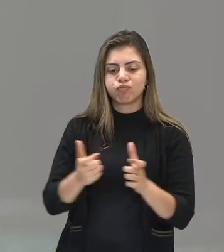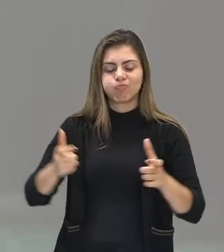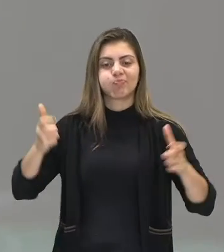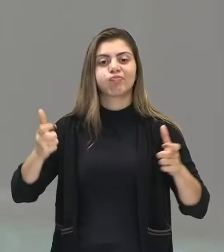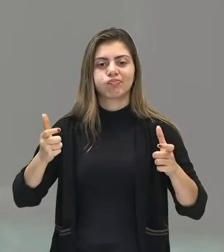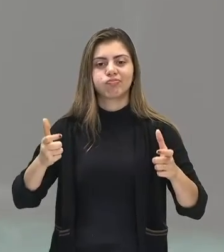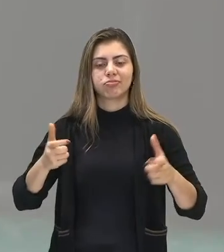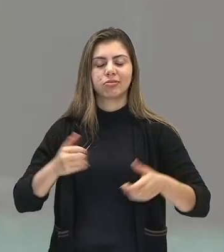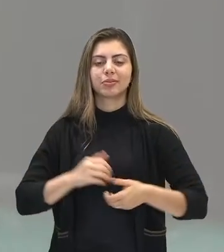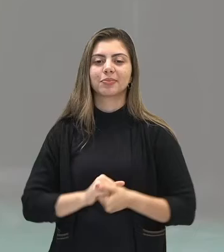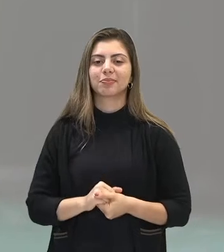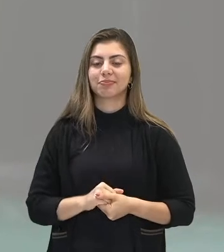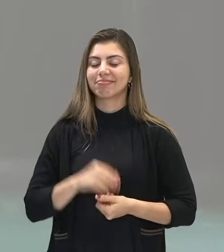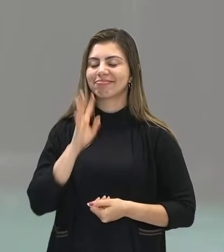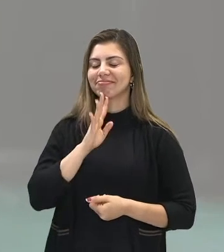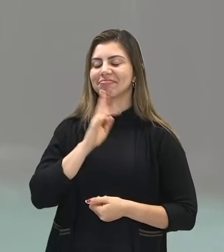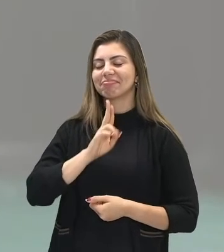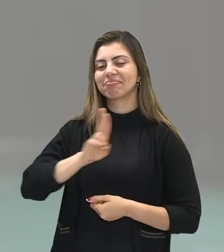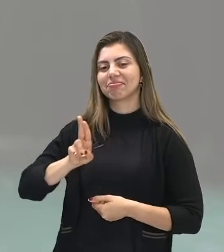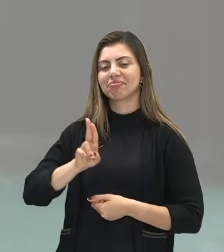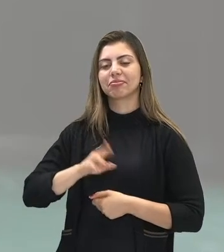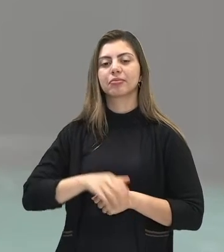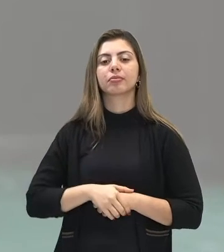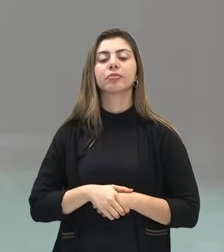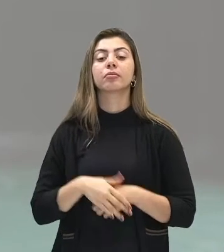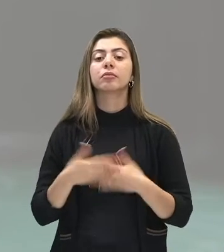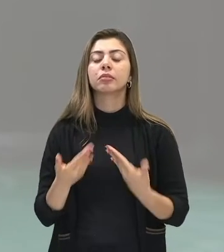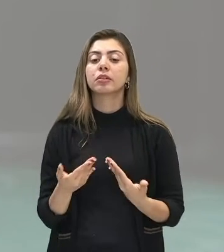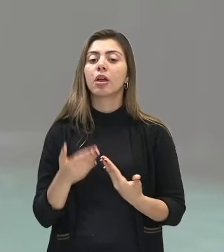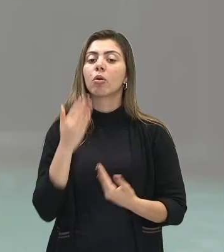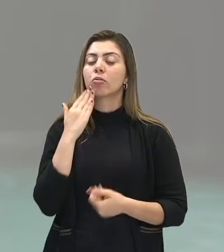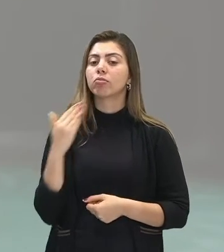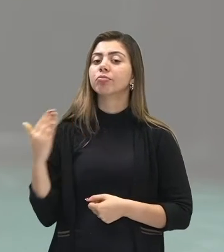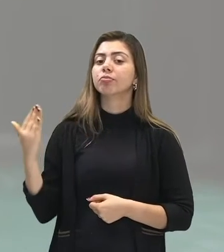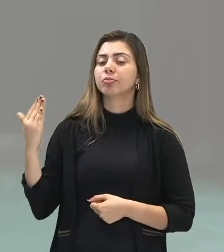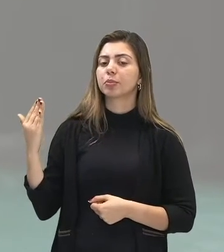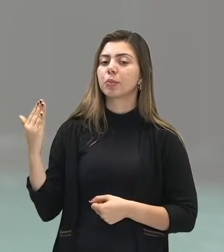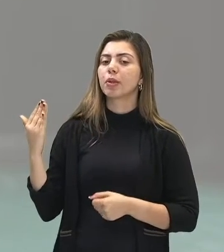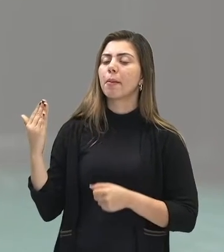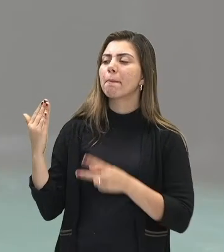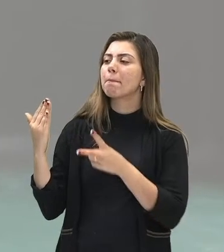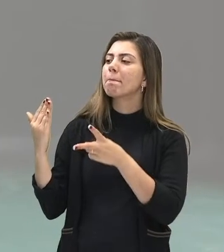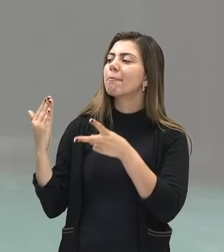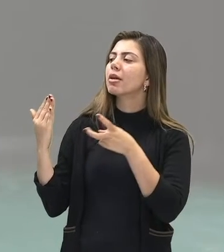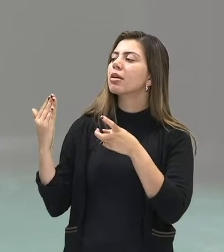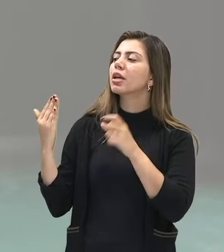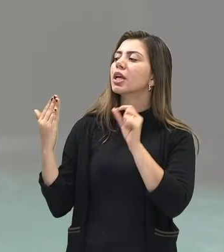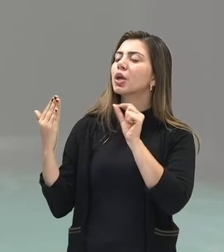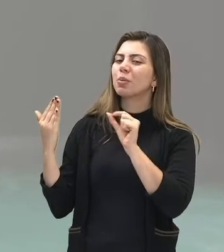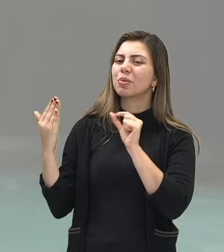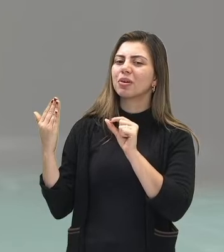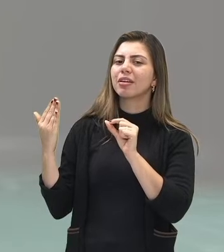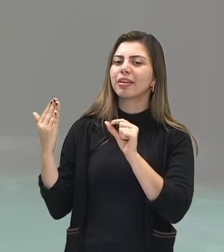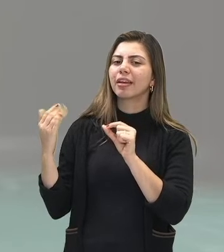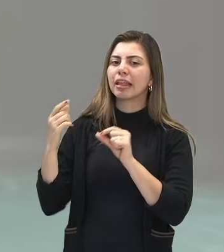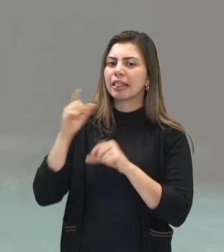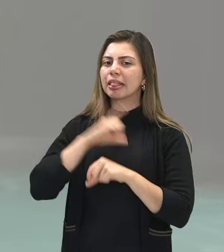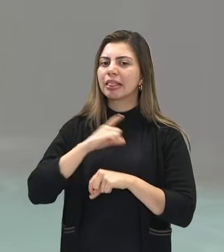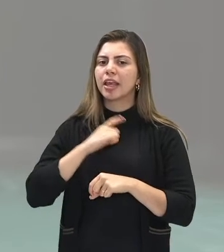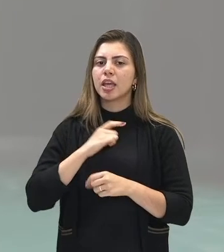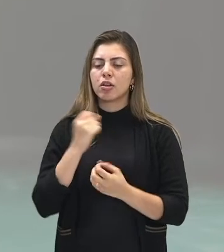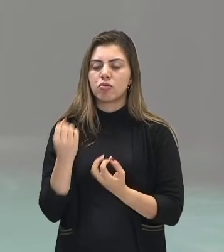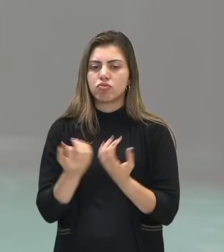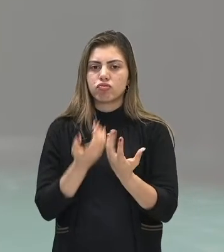né? Engraçado. Isso aí demonstra, olha aí, observe que sai até um pouco